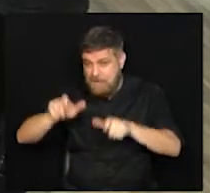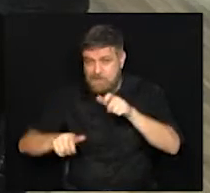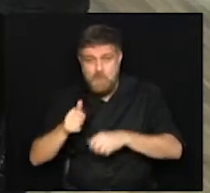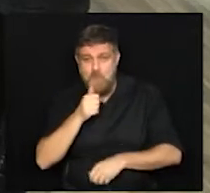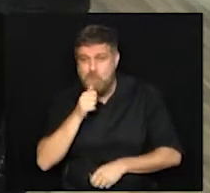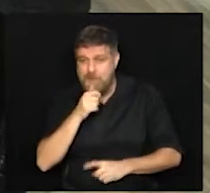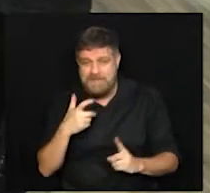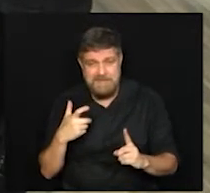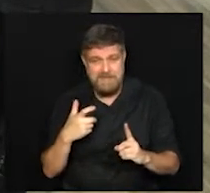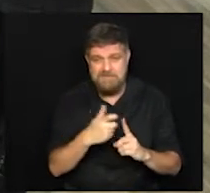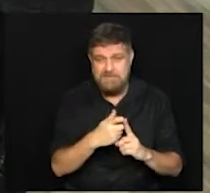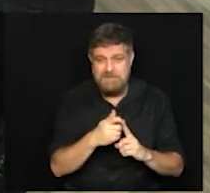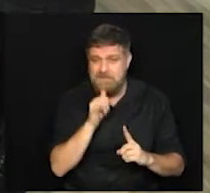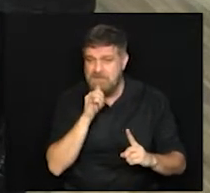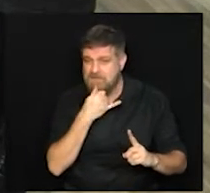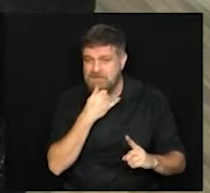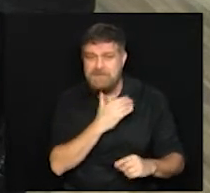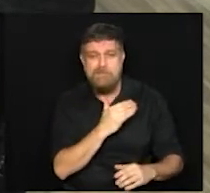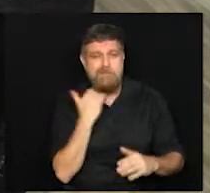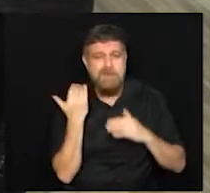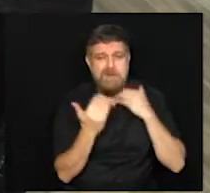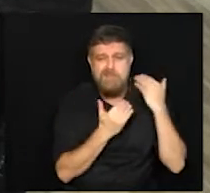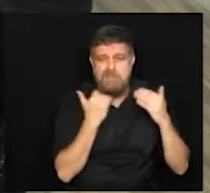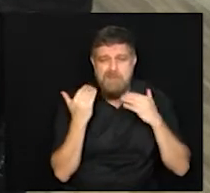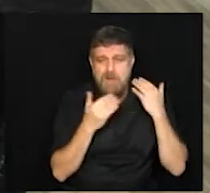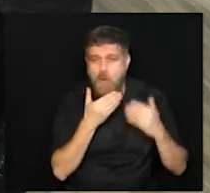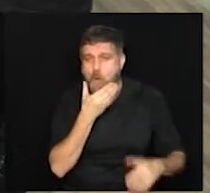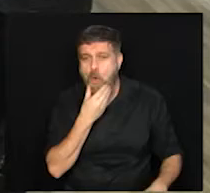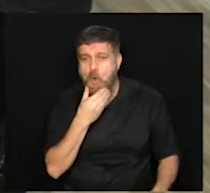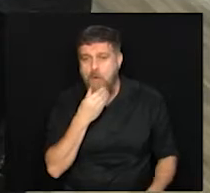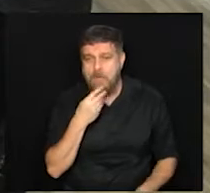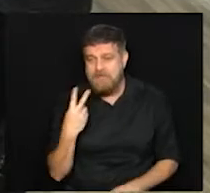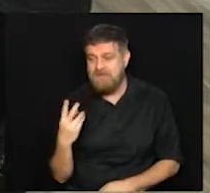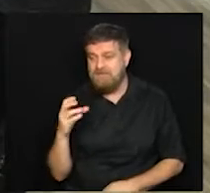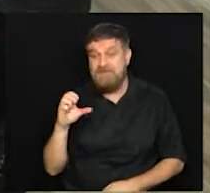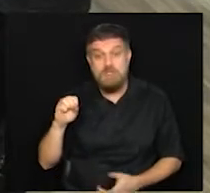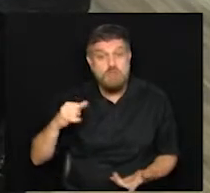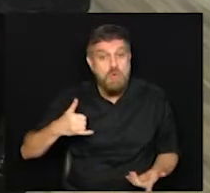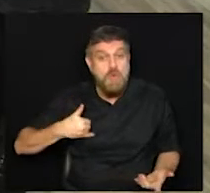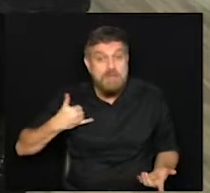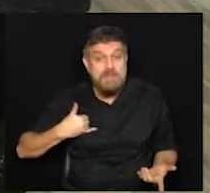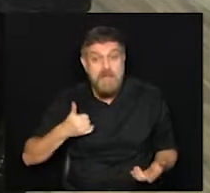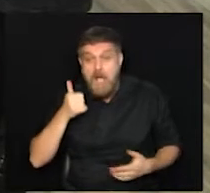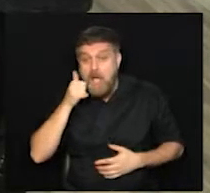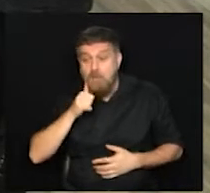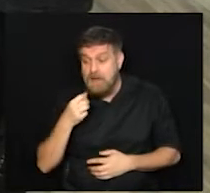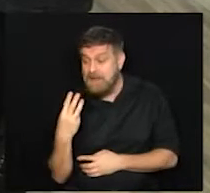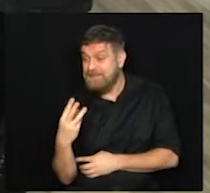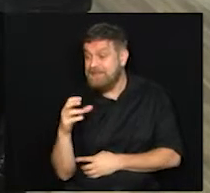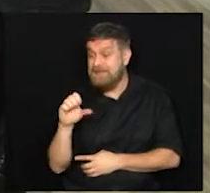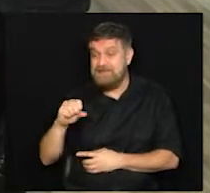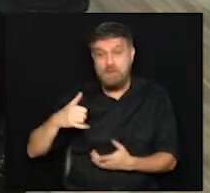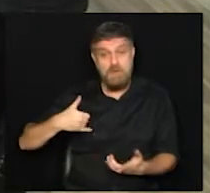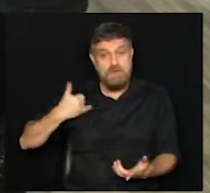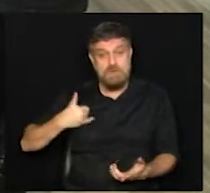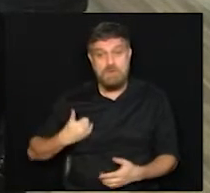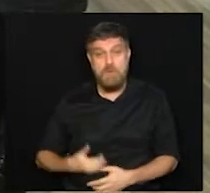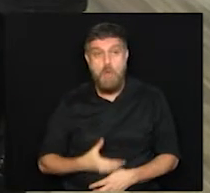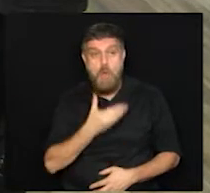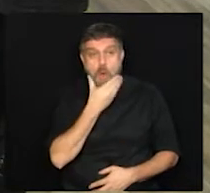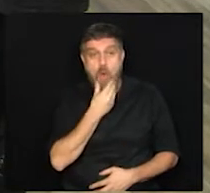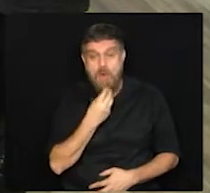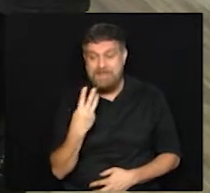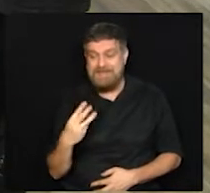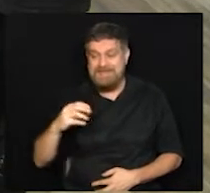vacina, infelizmente, vindo a óbitos. Homem de 28 anos, uma mulher de 38 anos, homem de 39 anos